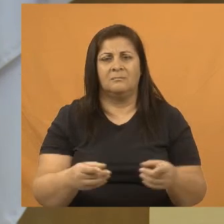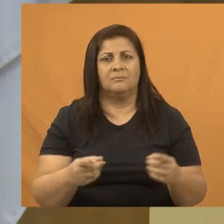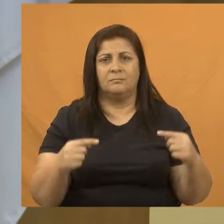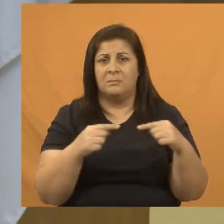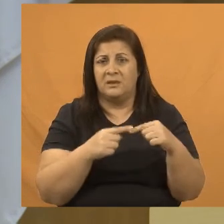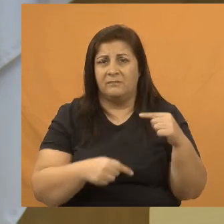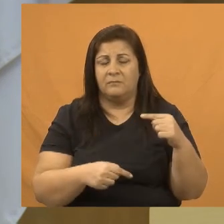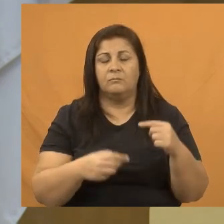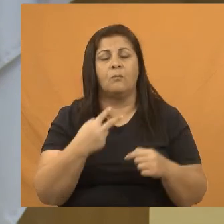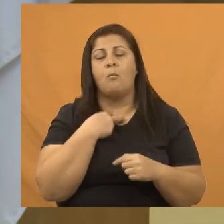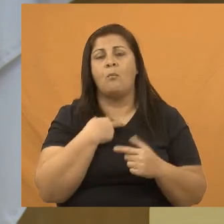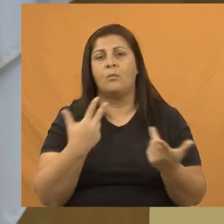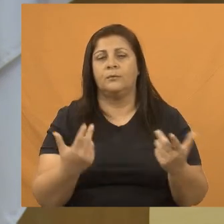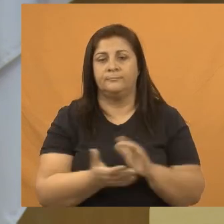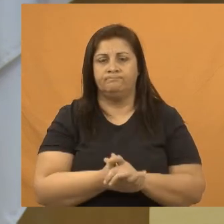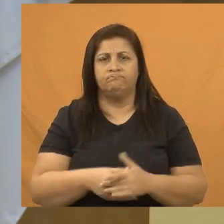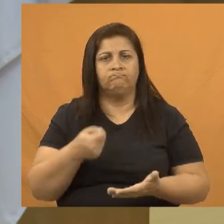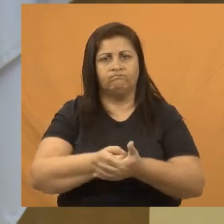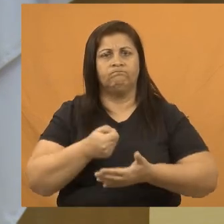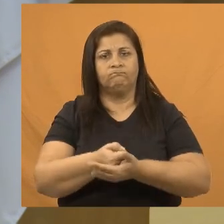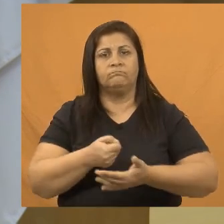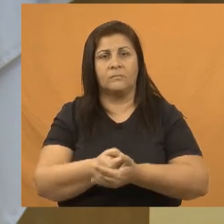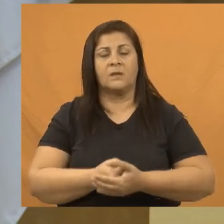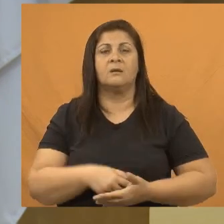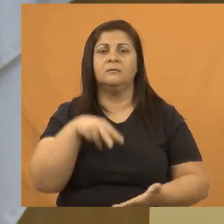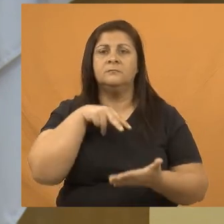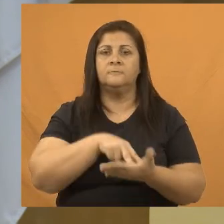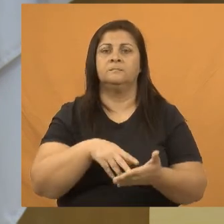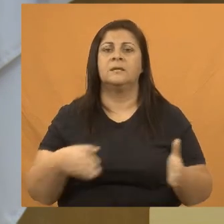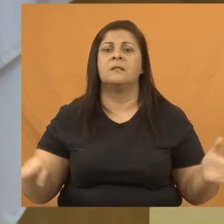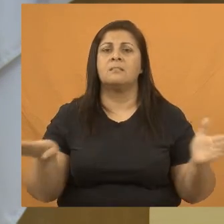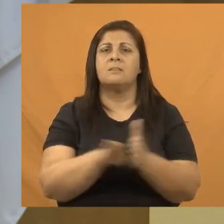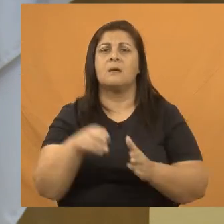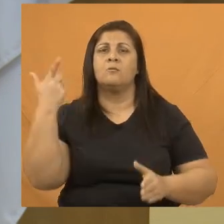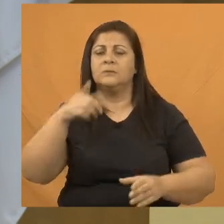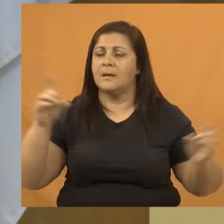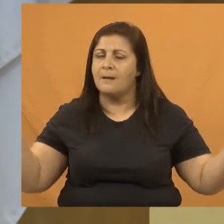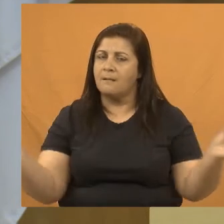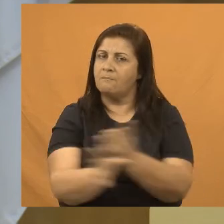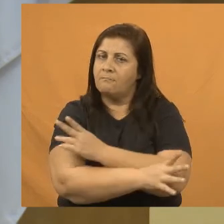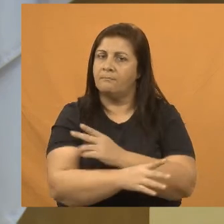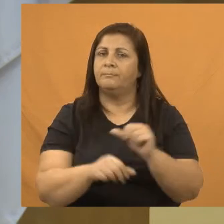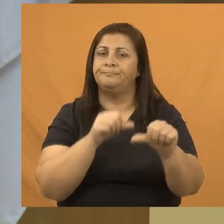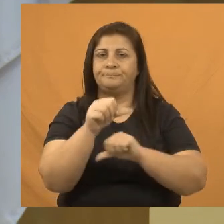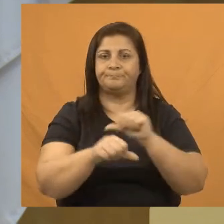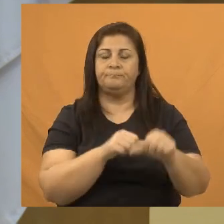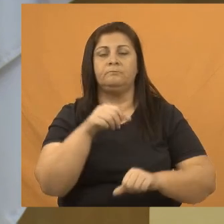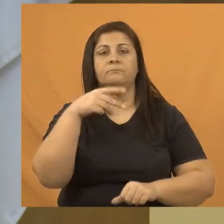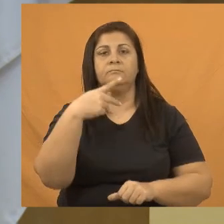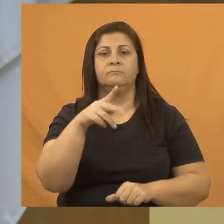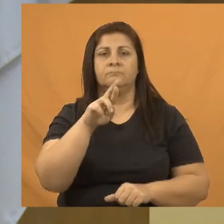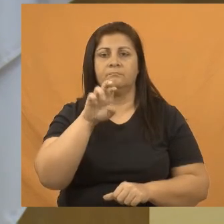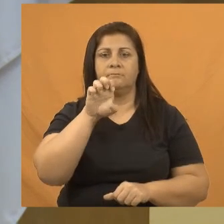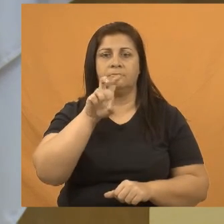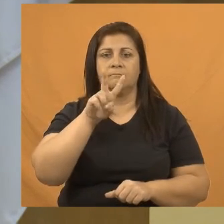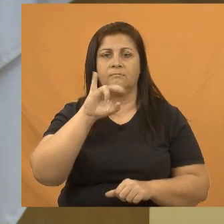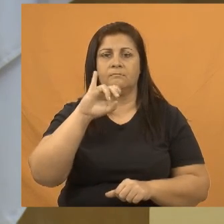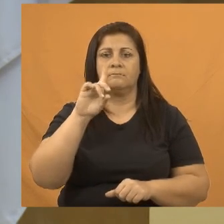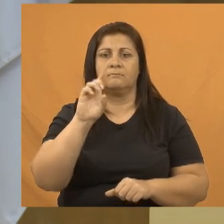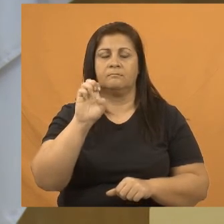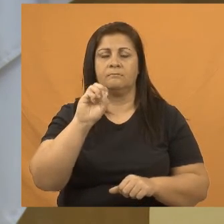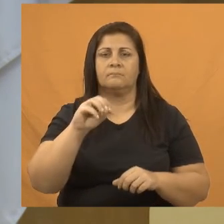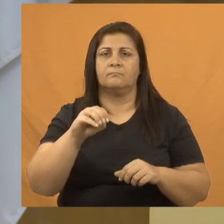Muito obrigado. Nós seguimos na luta firme e forte até derrotar a reforma da Previdência e derrotar todos aqueles que querem atacar os